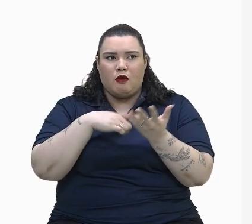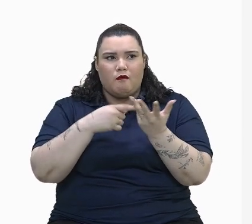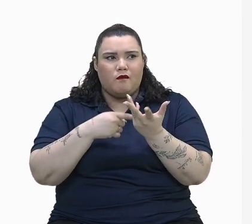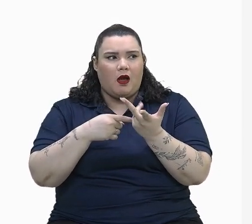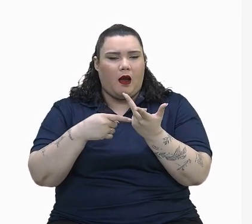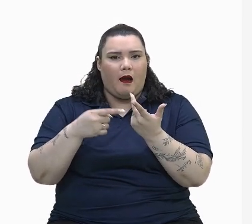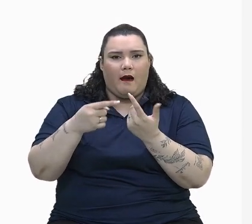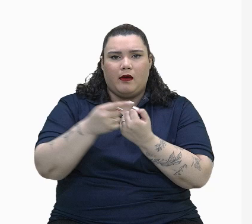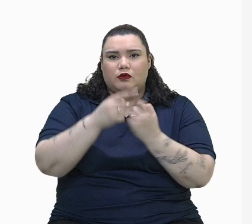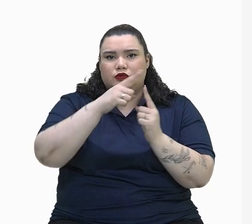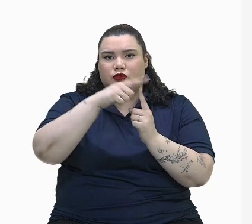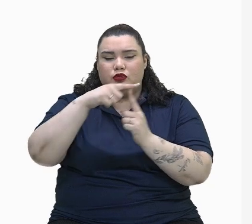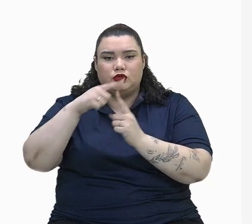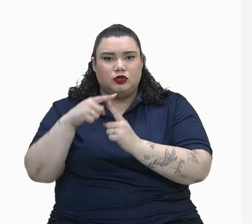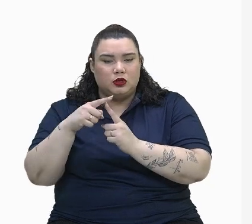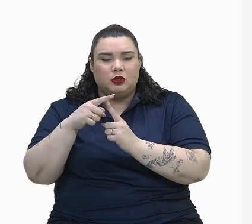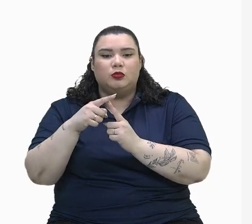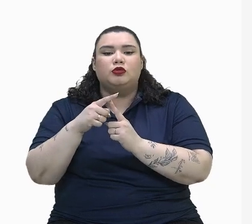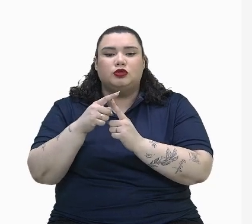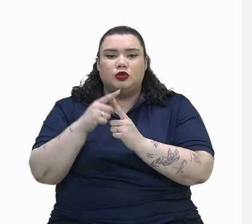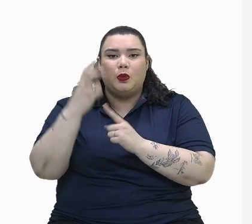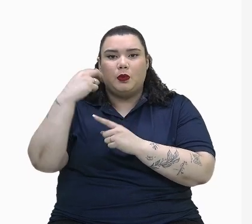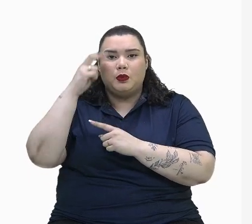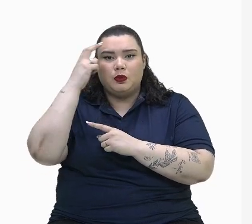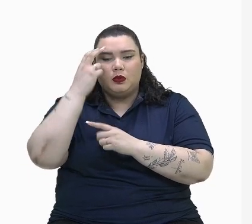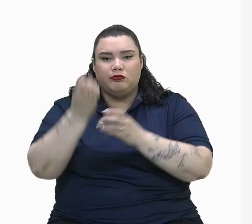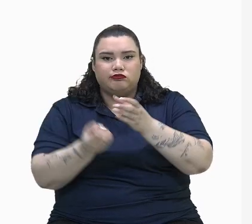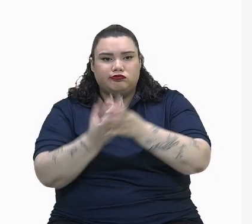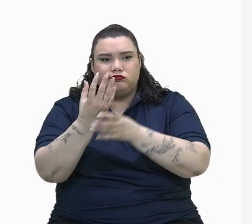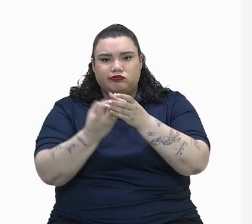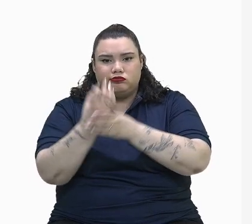assim chamada, por conta do que é produzido